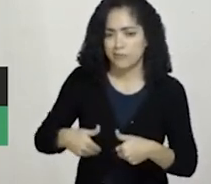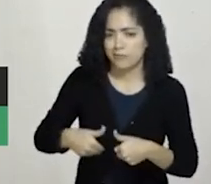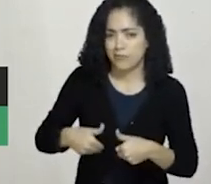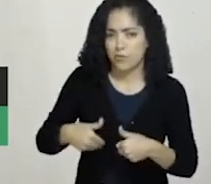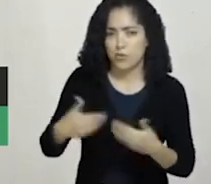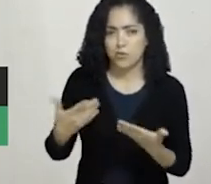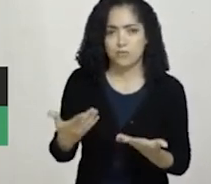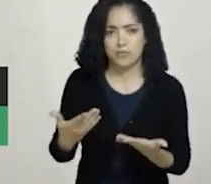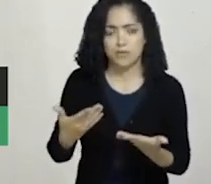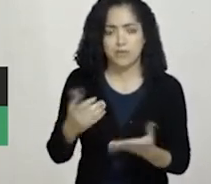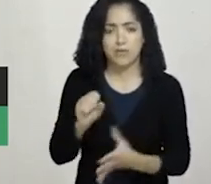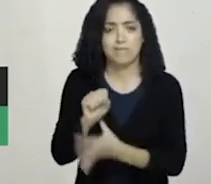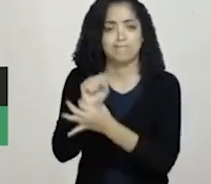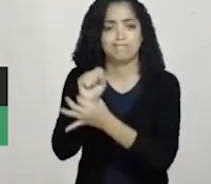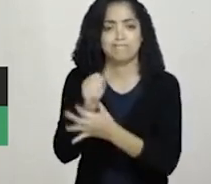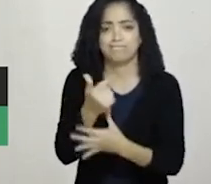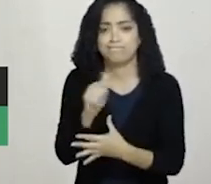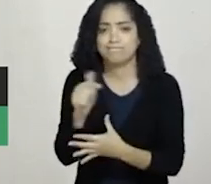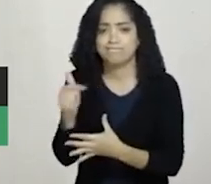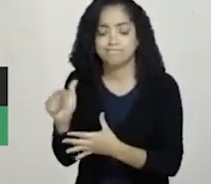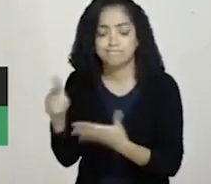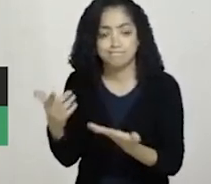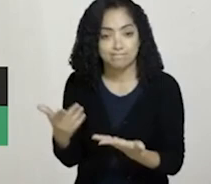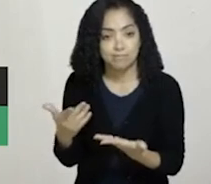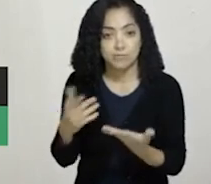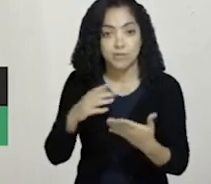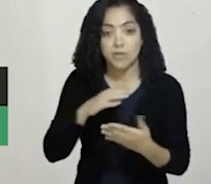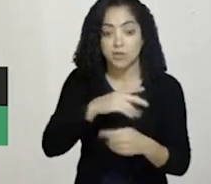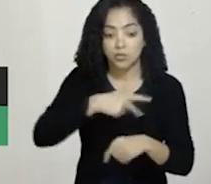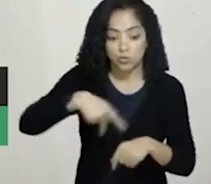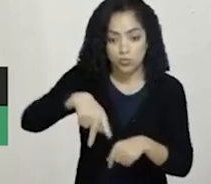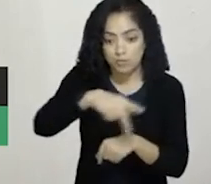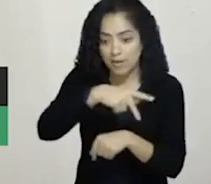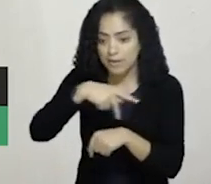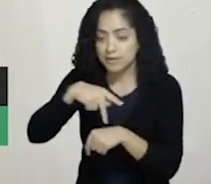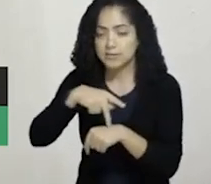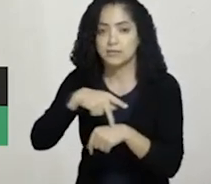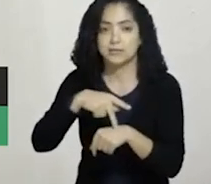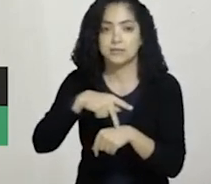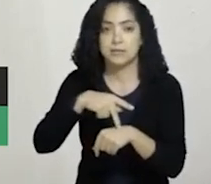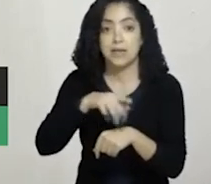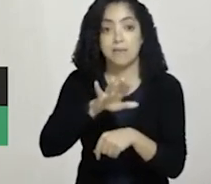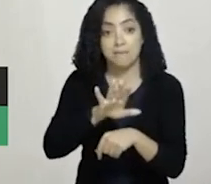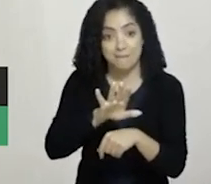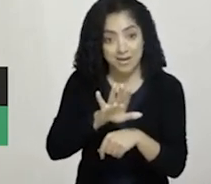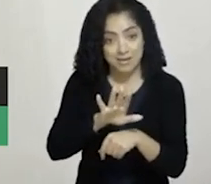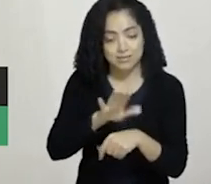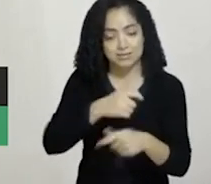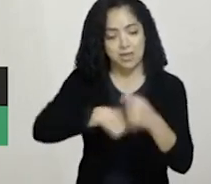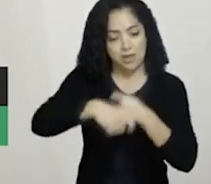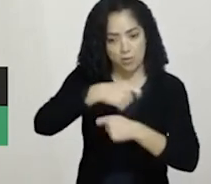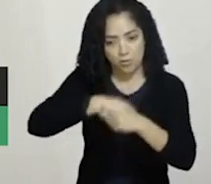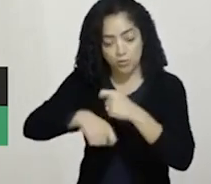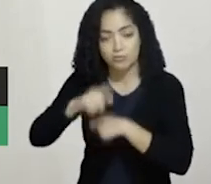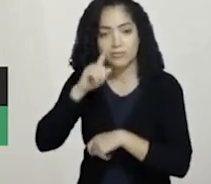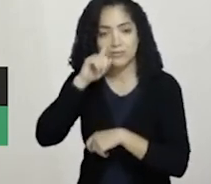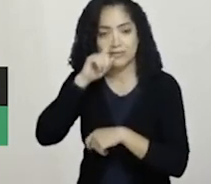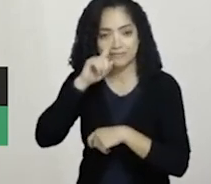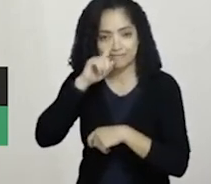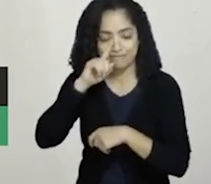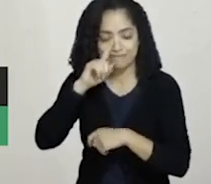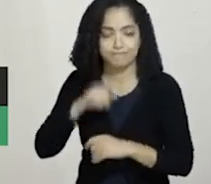da insegurança alimentar de um país inteiro é a nossa economia que está em risco